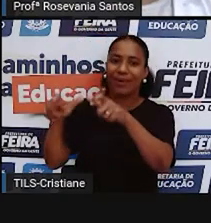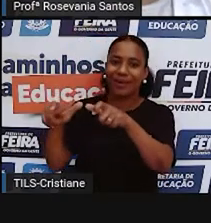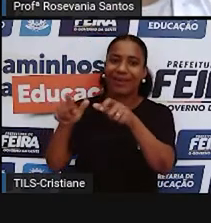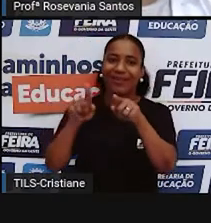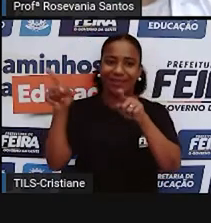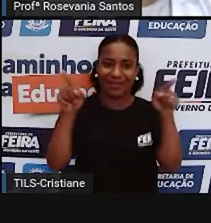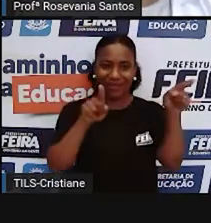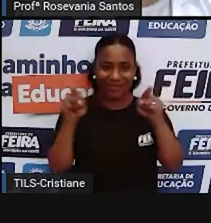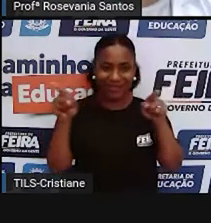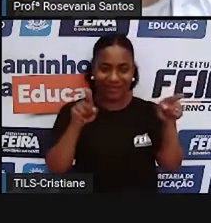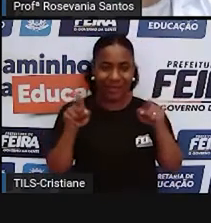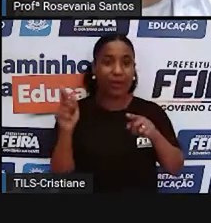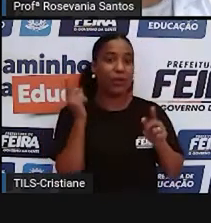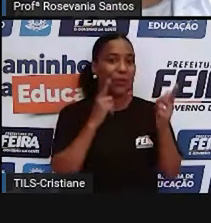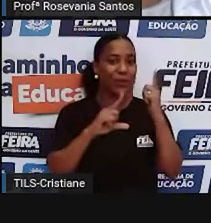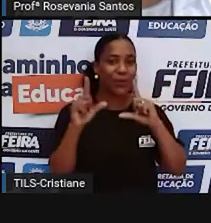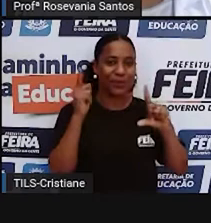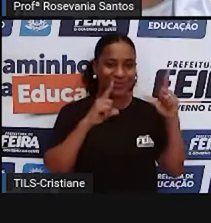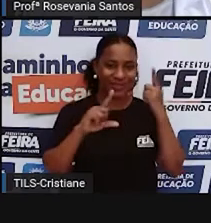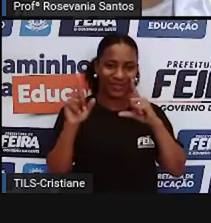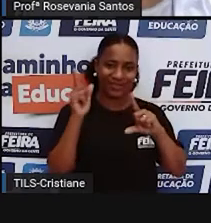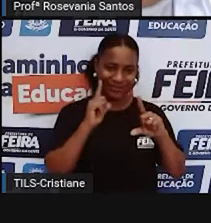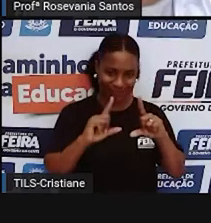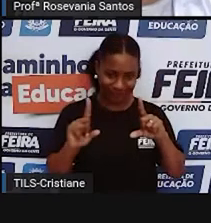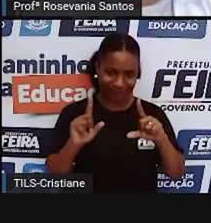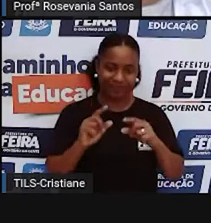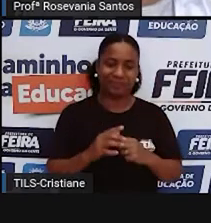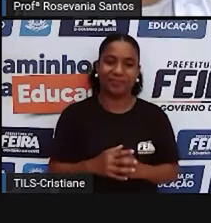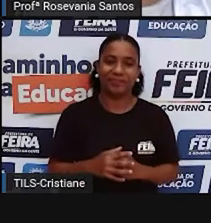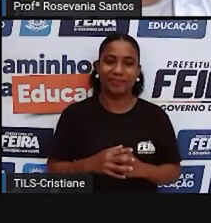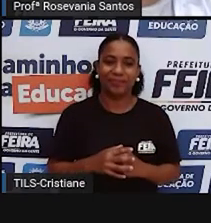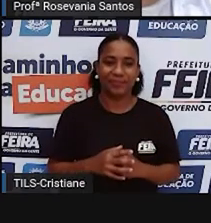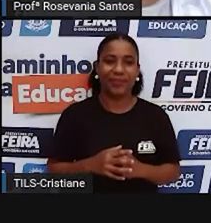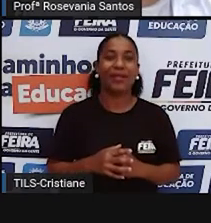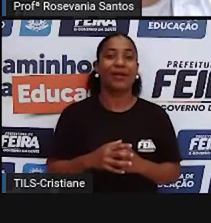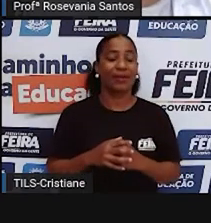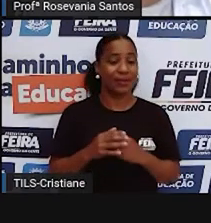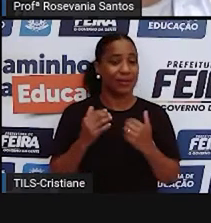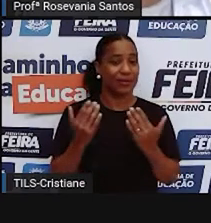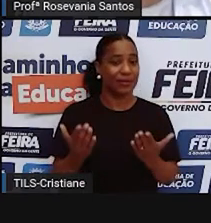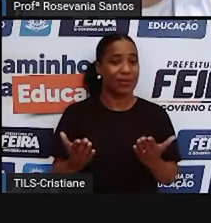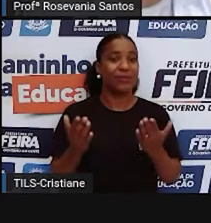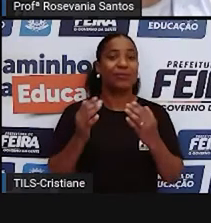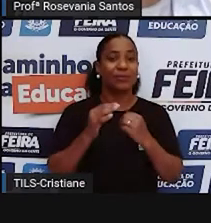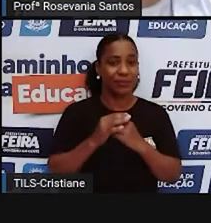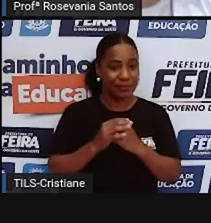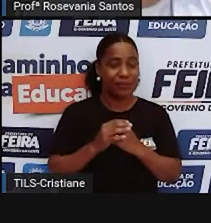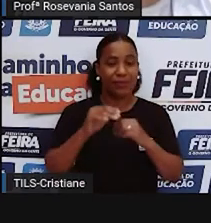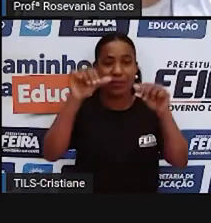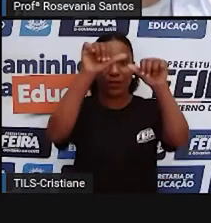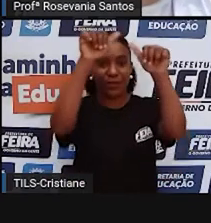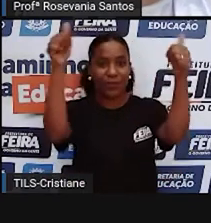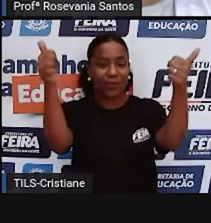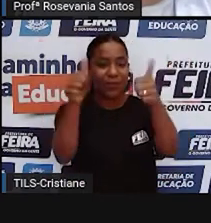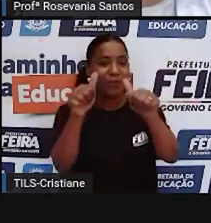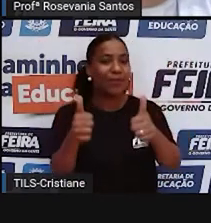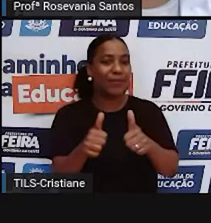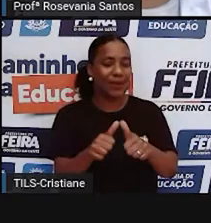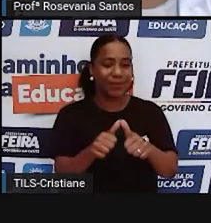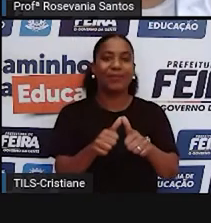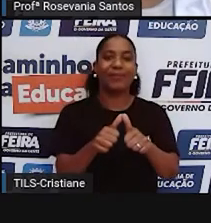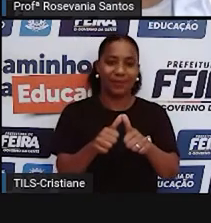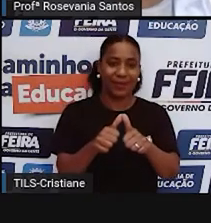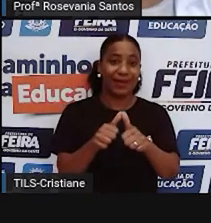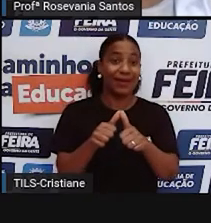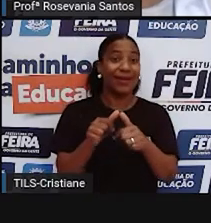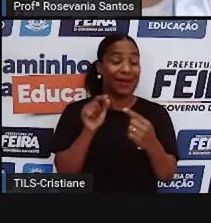deles. Eles precisavam saber onde é que ficava isso, né? Então, essa história dos mapas, ela está muito ligada também mesmo à